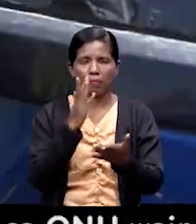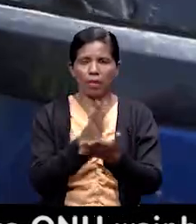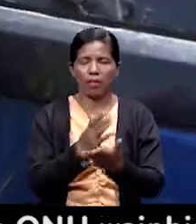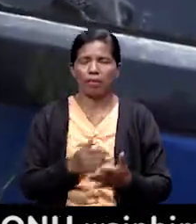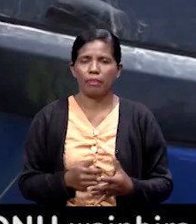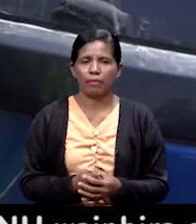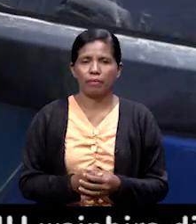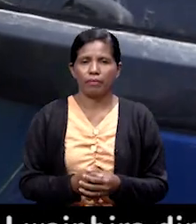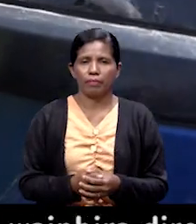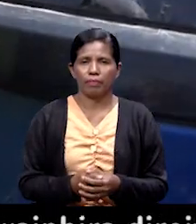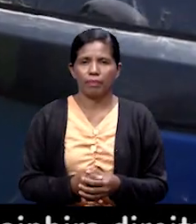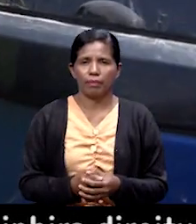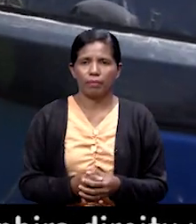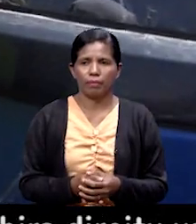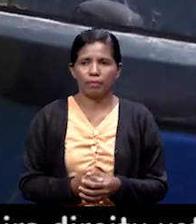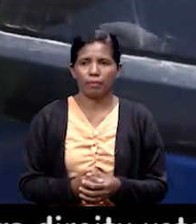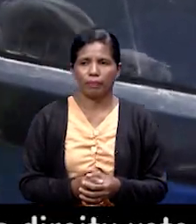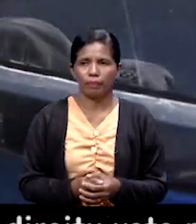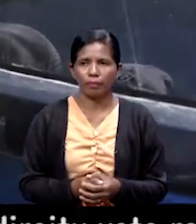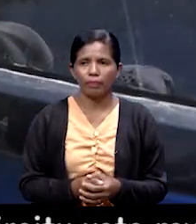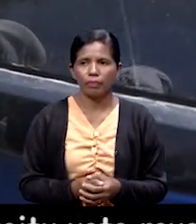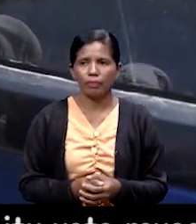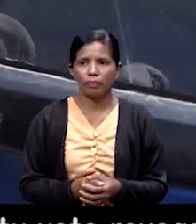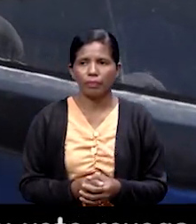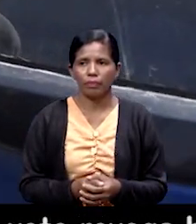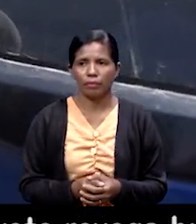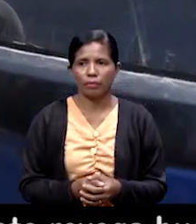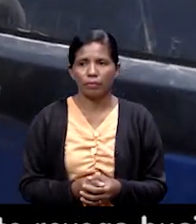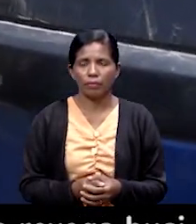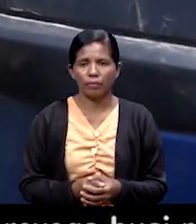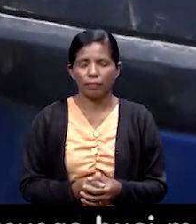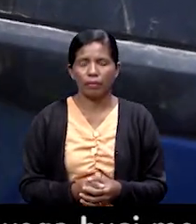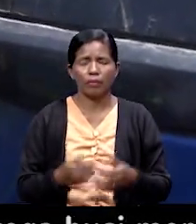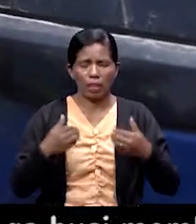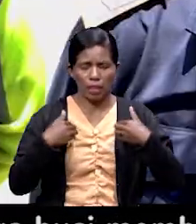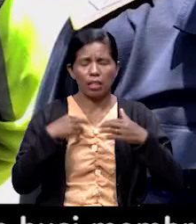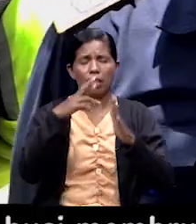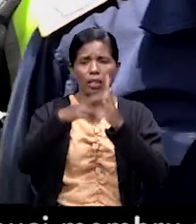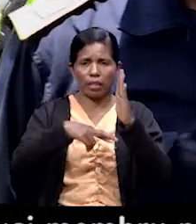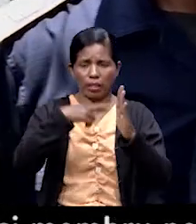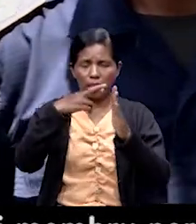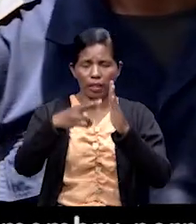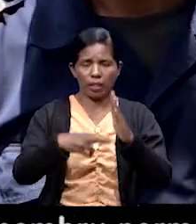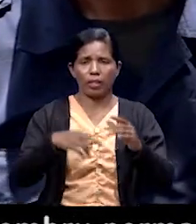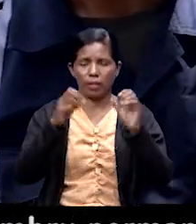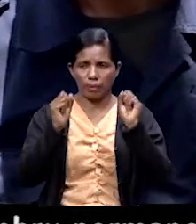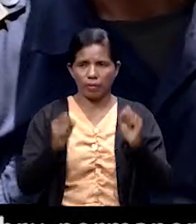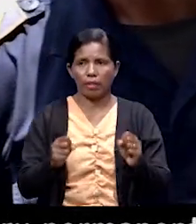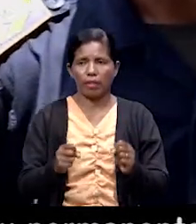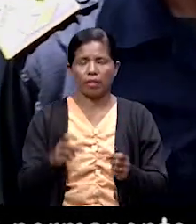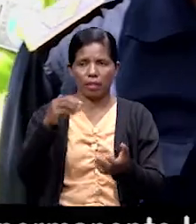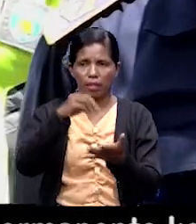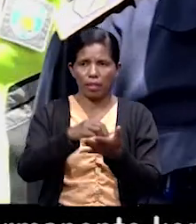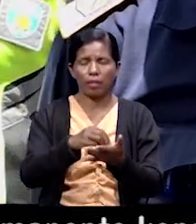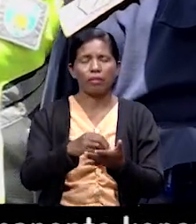Comete infração, selo multa. Mas internamente, e a regra, o regulamento, uma internal, já tem